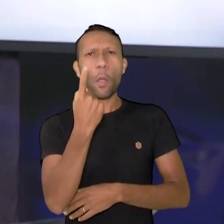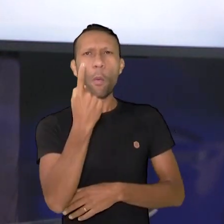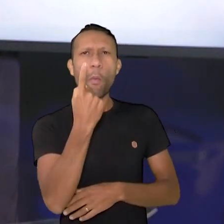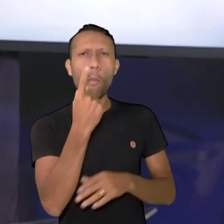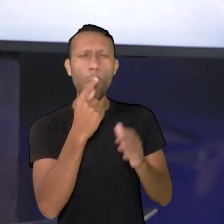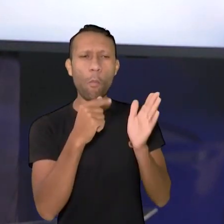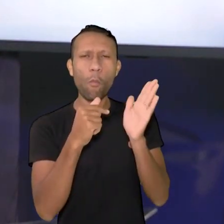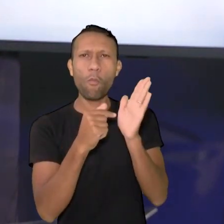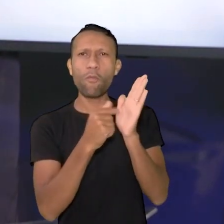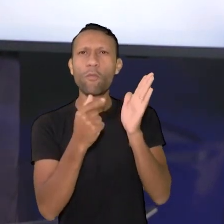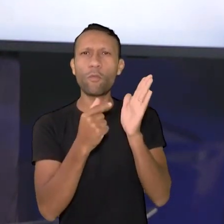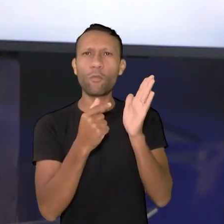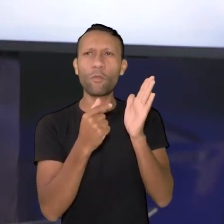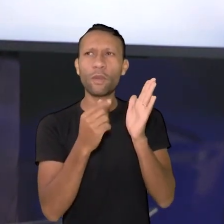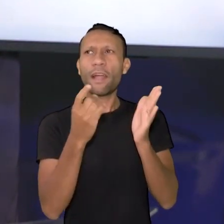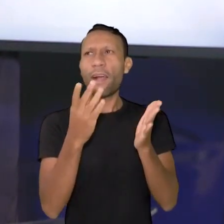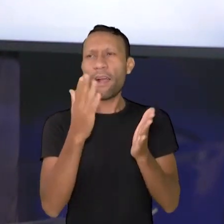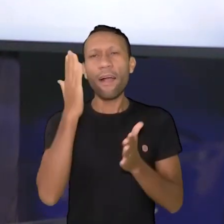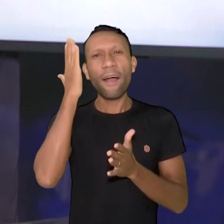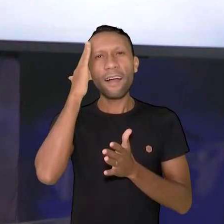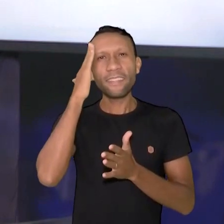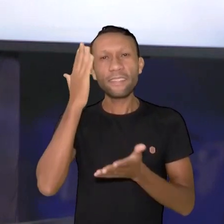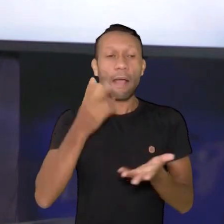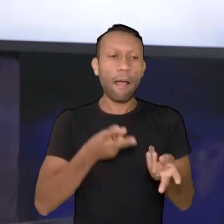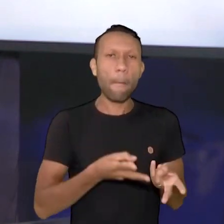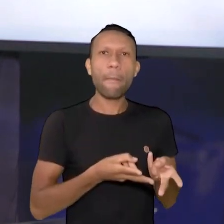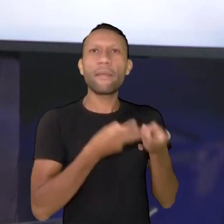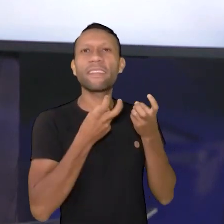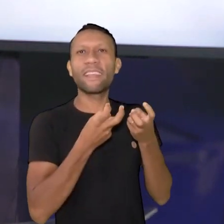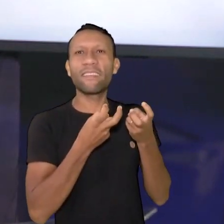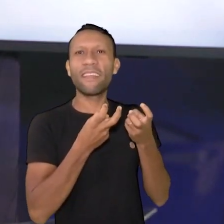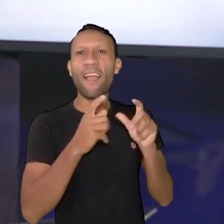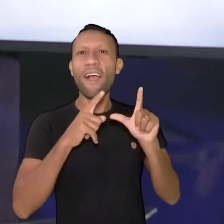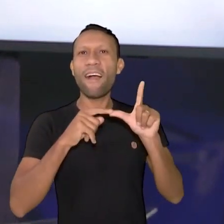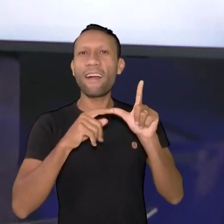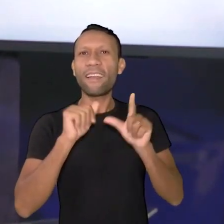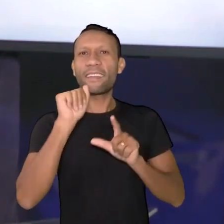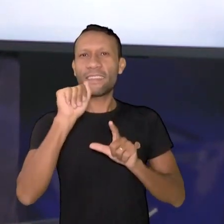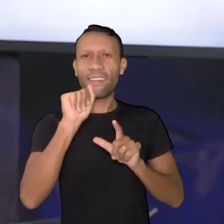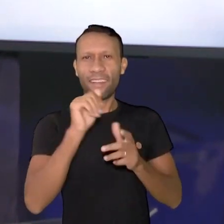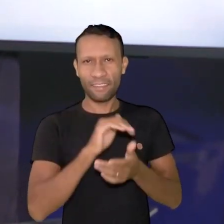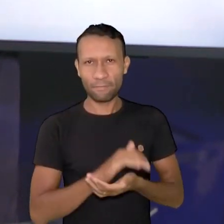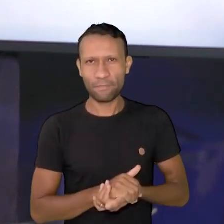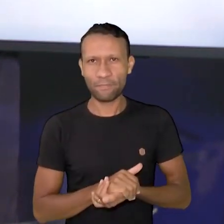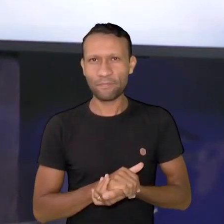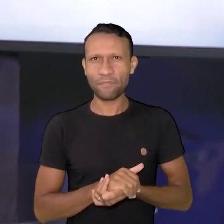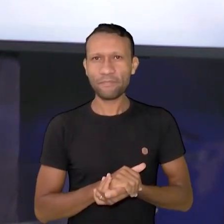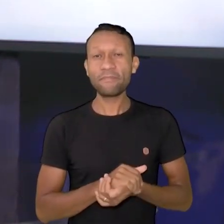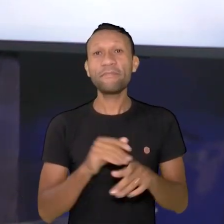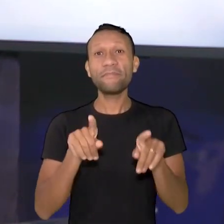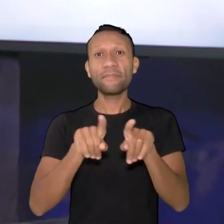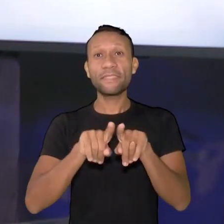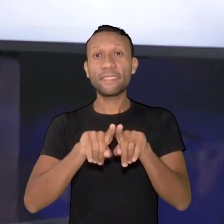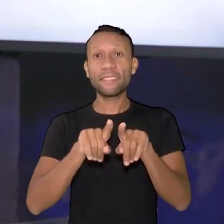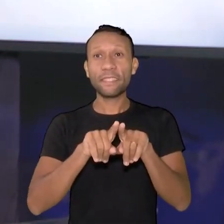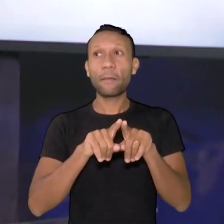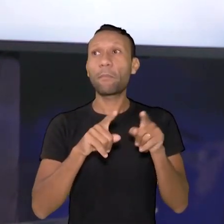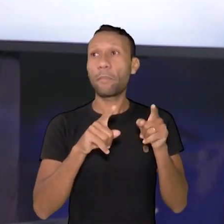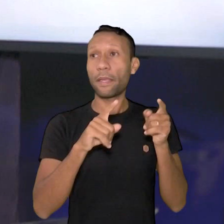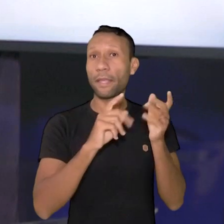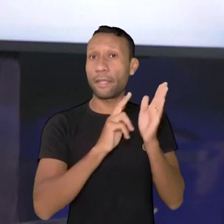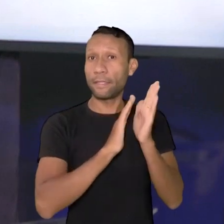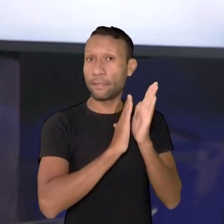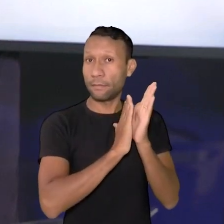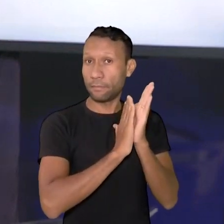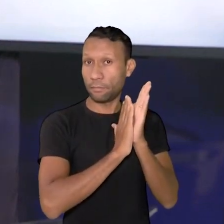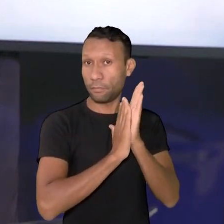só tem um dos 6, eu sei que isso daqui é a letra A. E eu vejo que ele está bem em cima, tá? Percebam que eu preciso tudo estar na